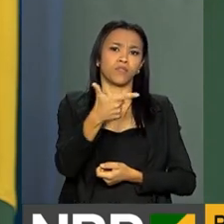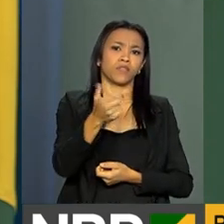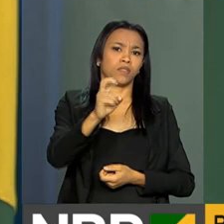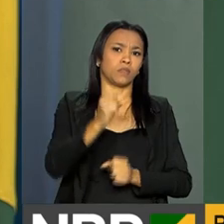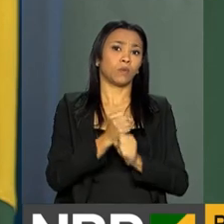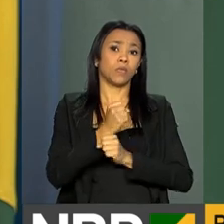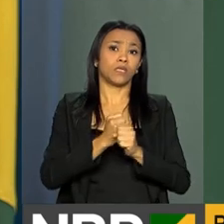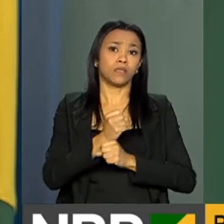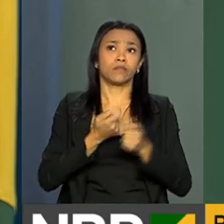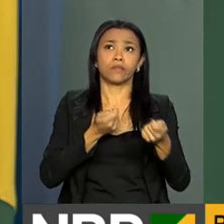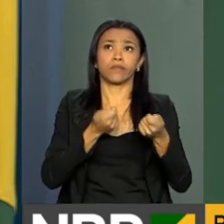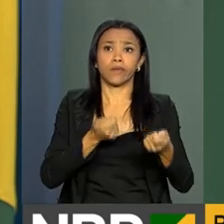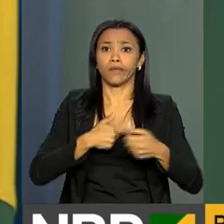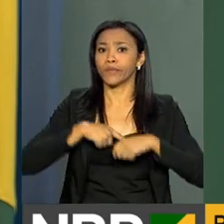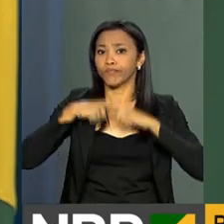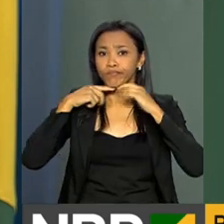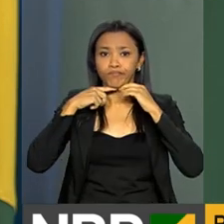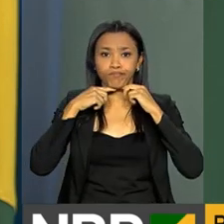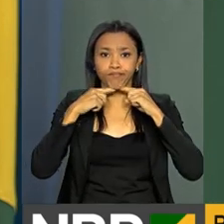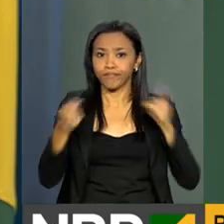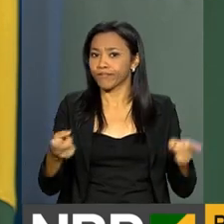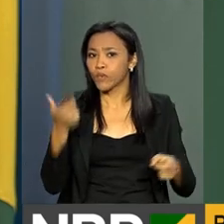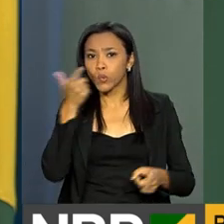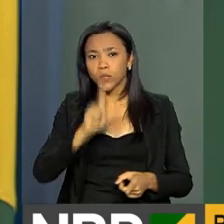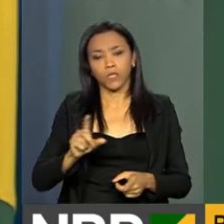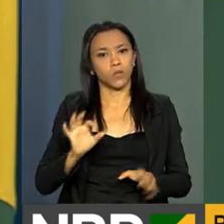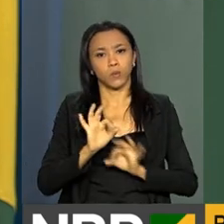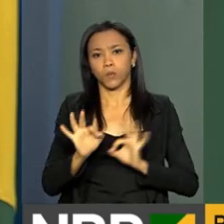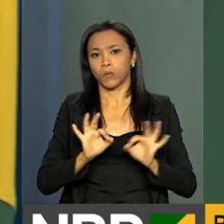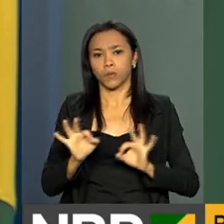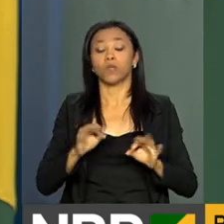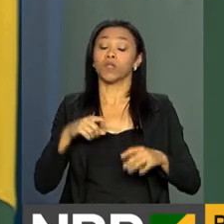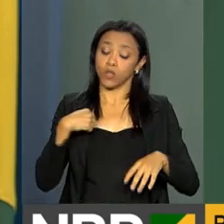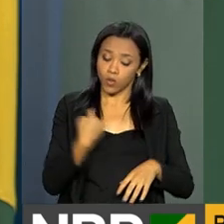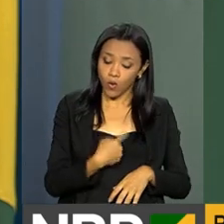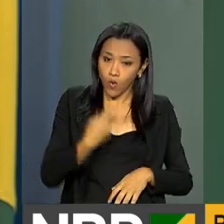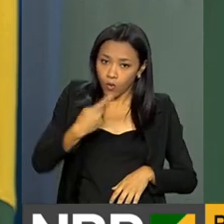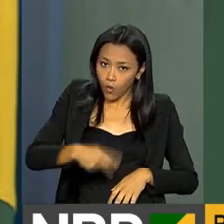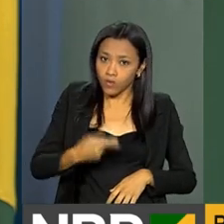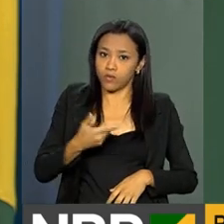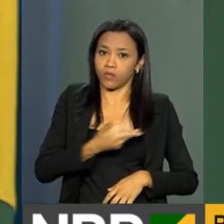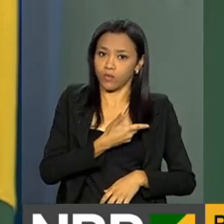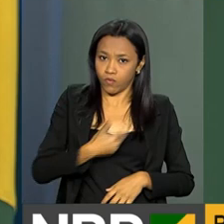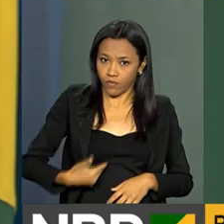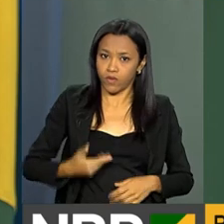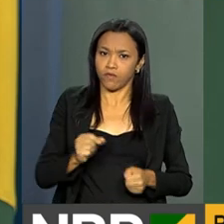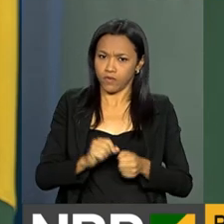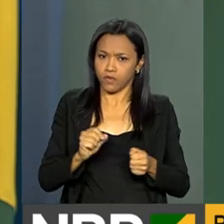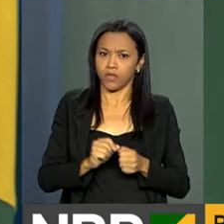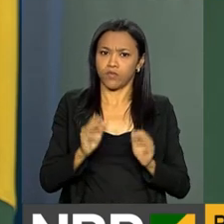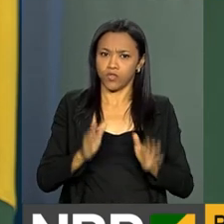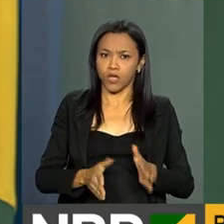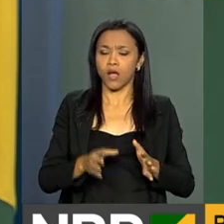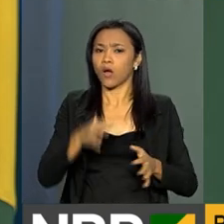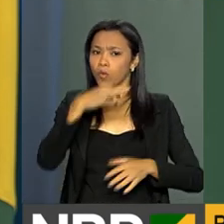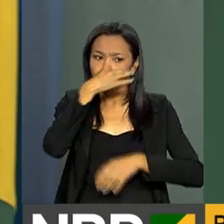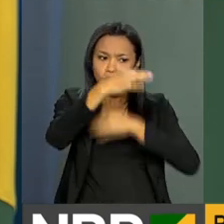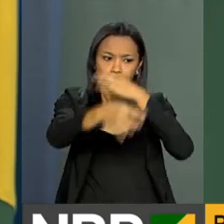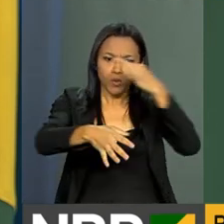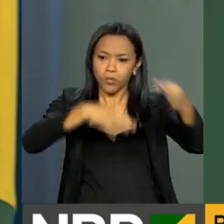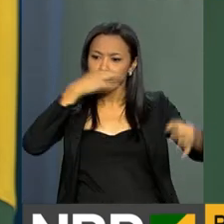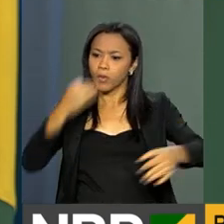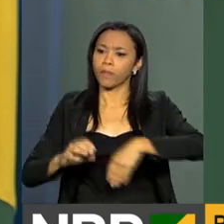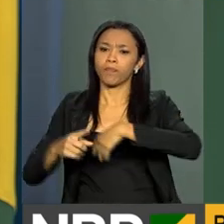25 anos, sem nenhum sucesso. Nós a fizemos com a concordância entre